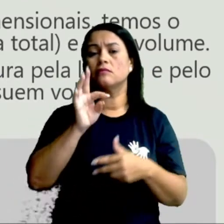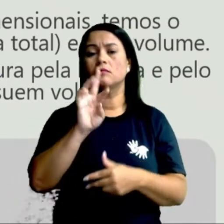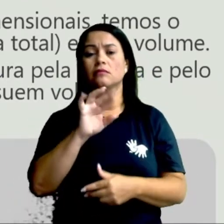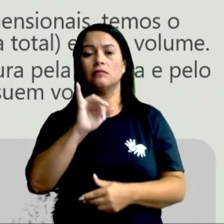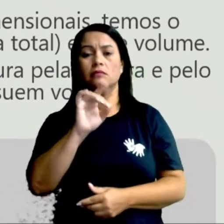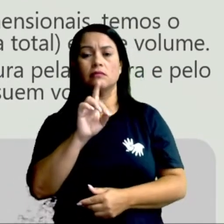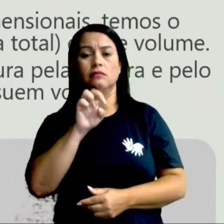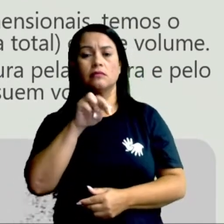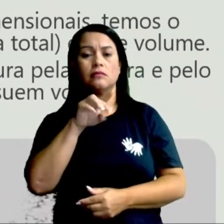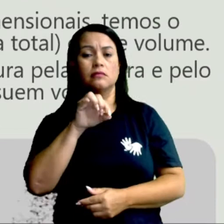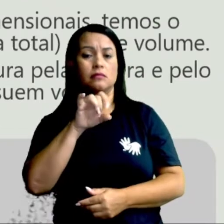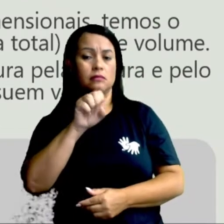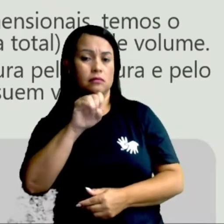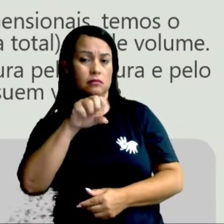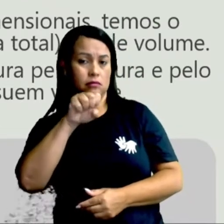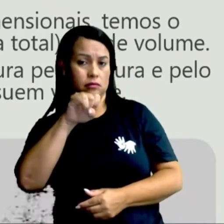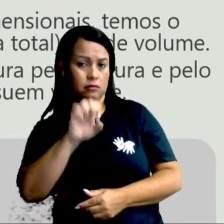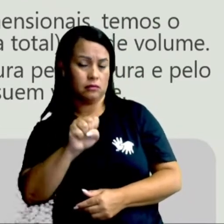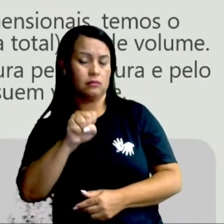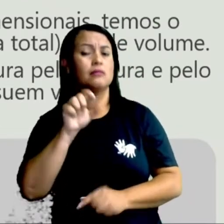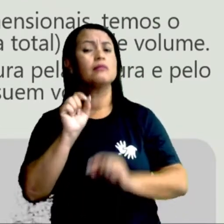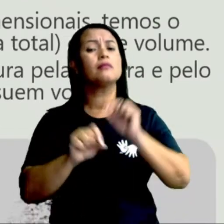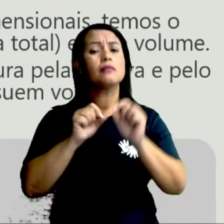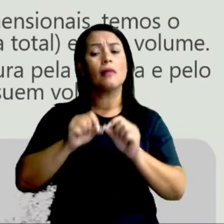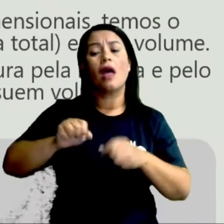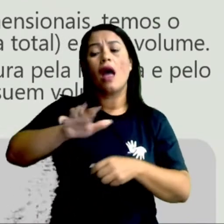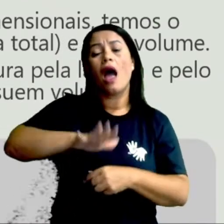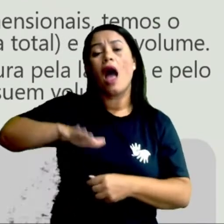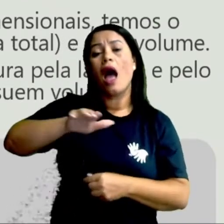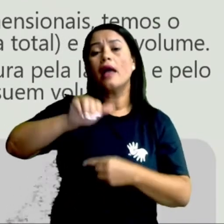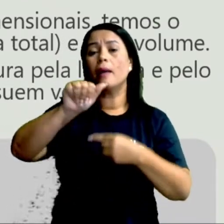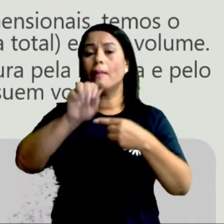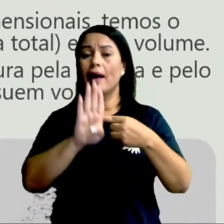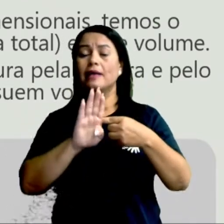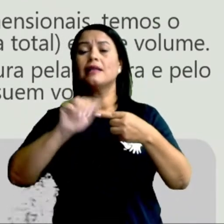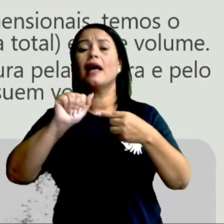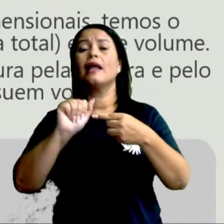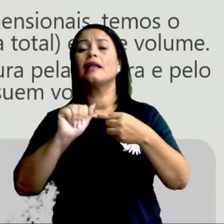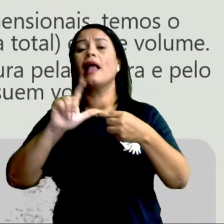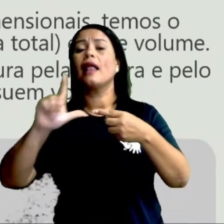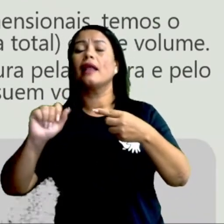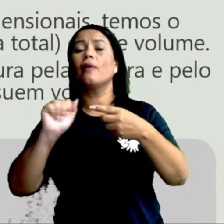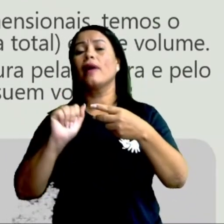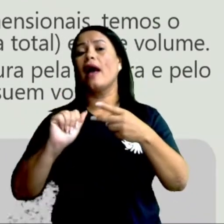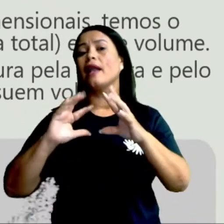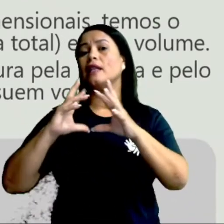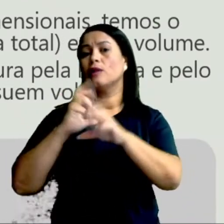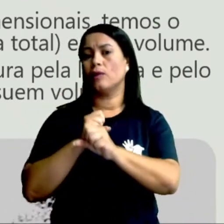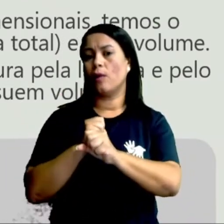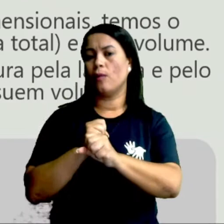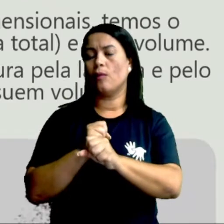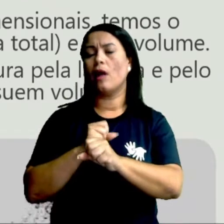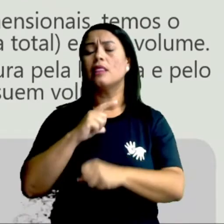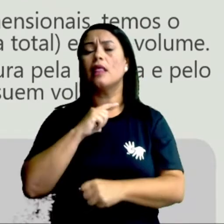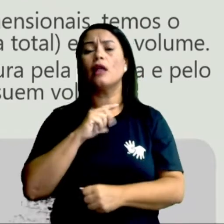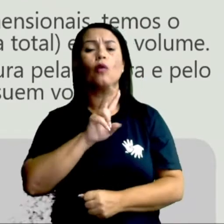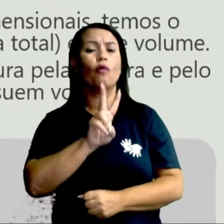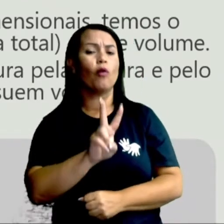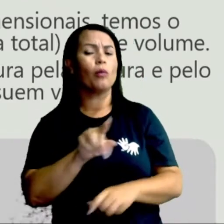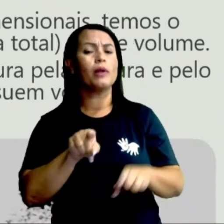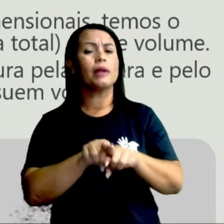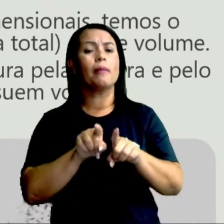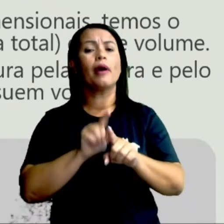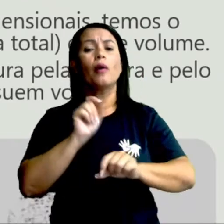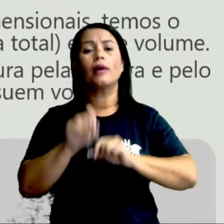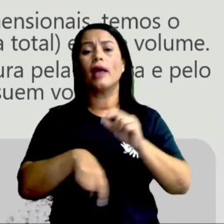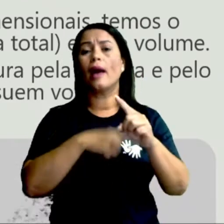o conceito de área, a área da base, a área da lateral e a área total. E o volume. O volume é determinado